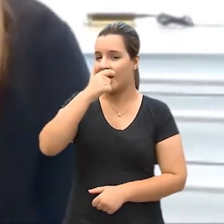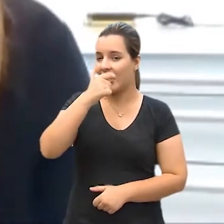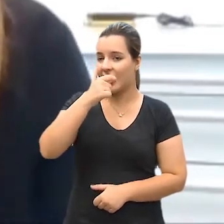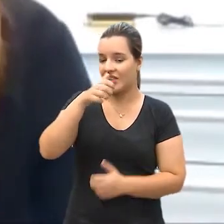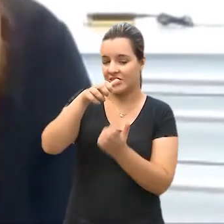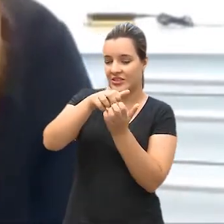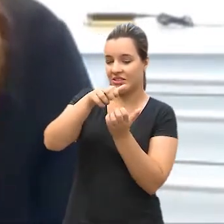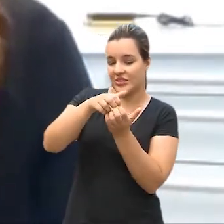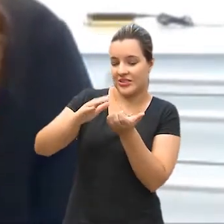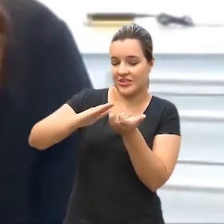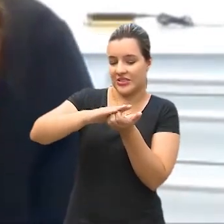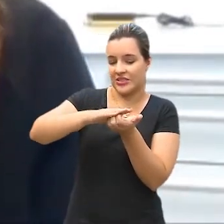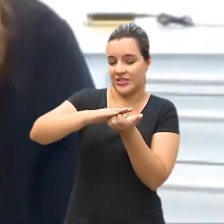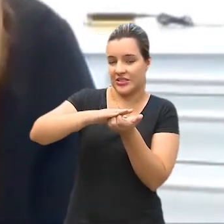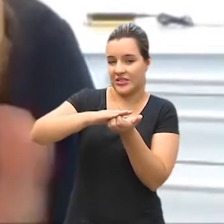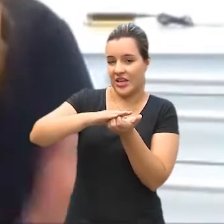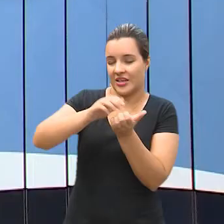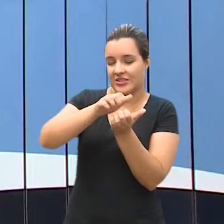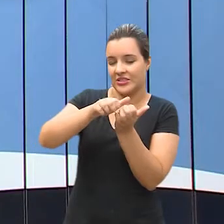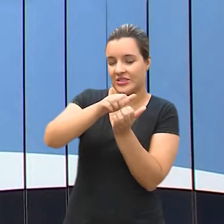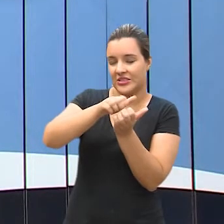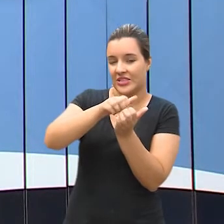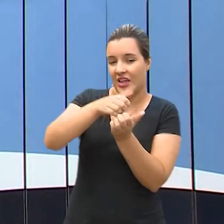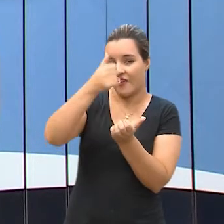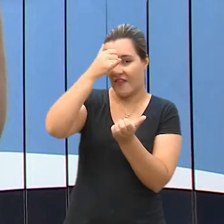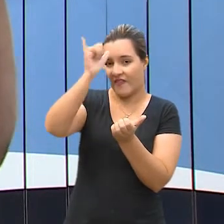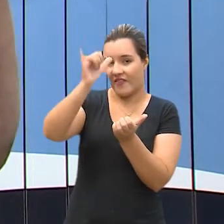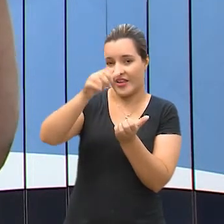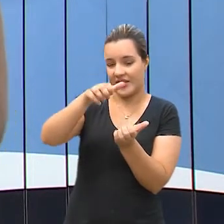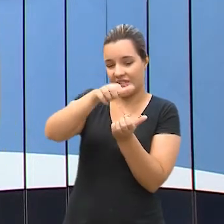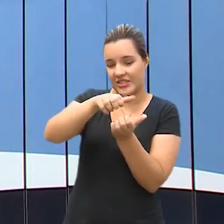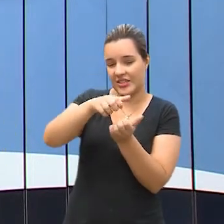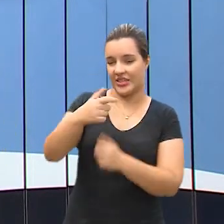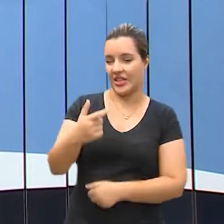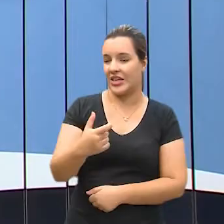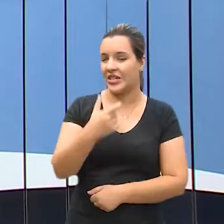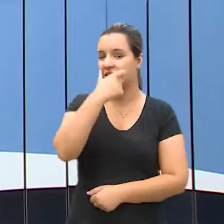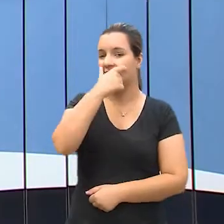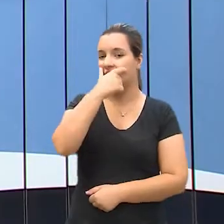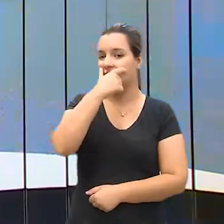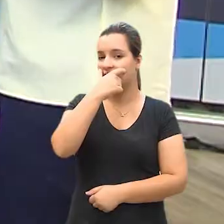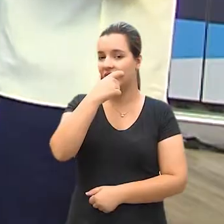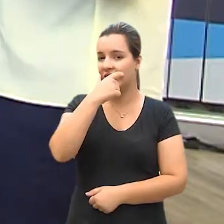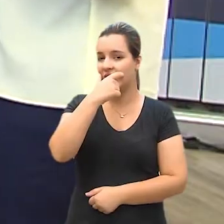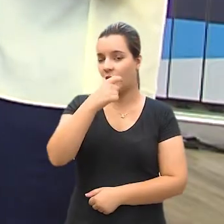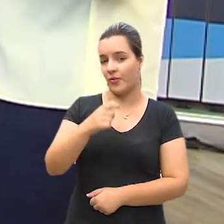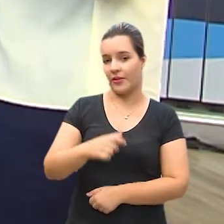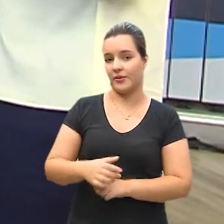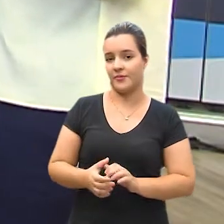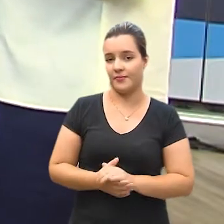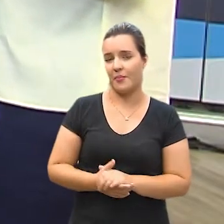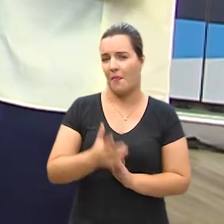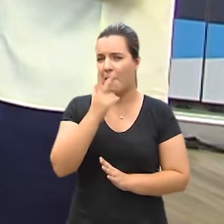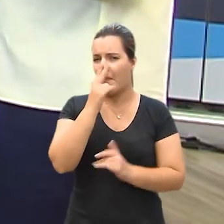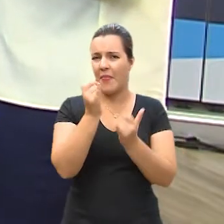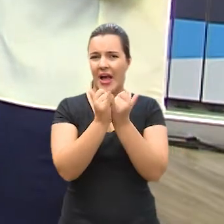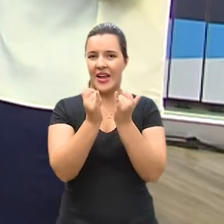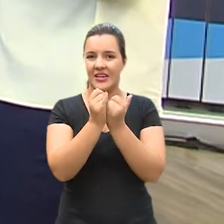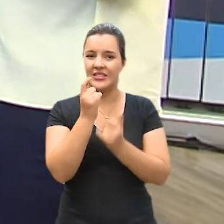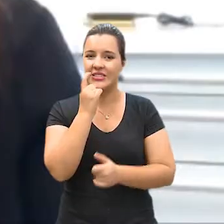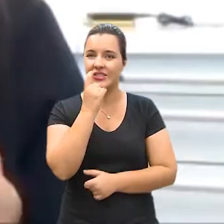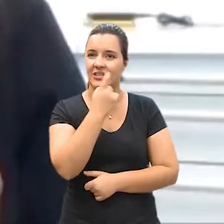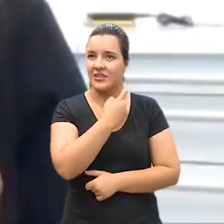ajudado muito, né, nesse É período, como ou se fosse um que seja. aparelho essa placa, doutora? Ela é uma